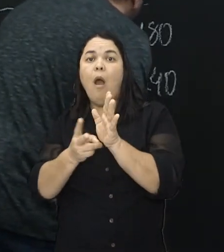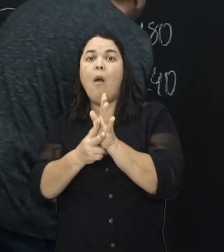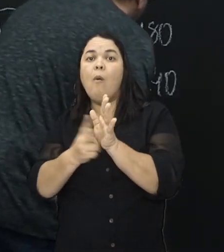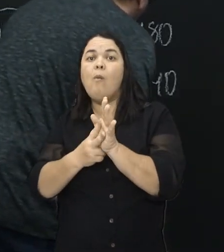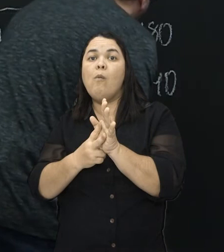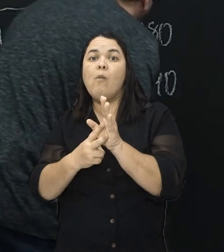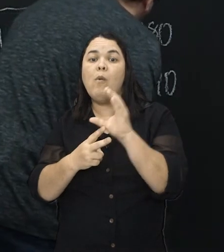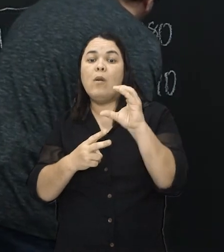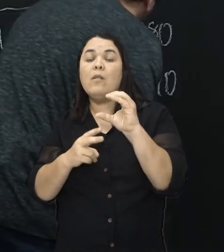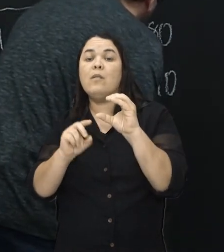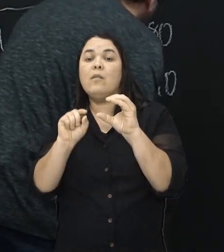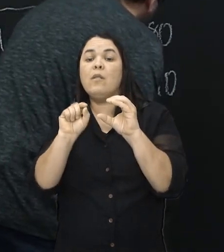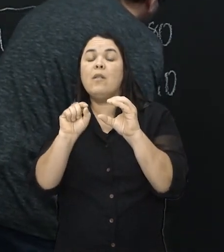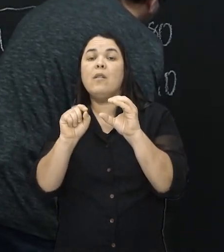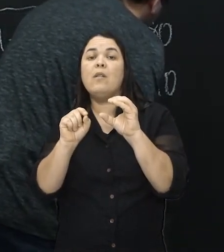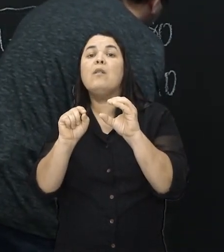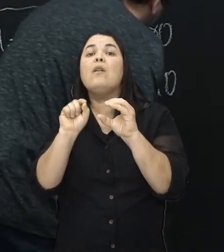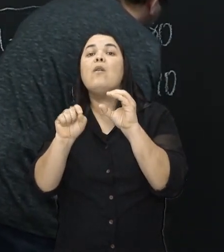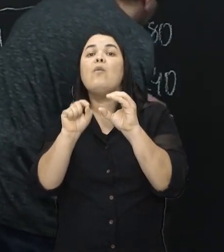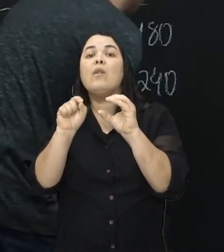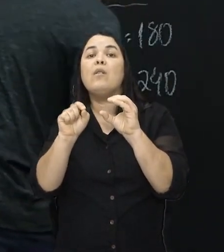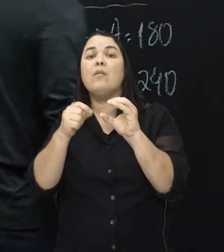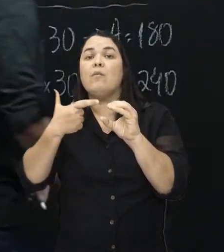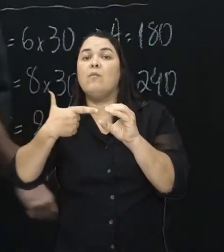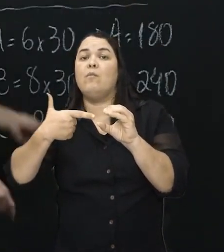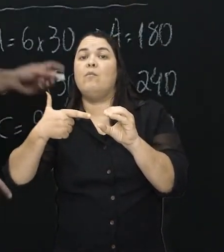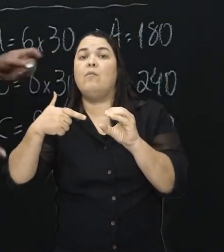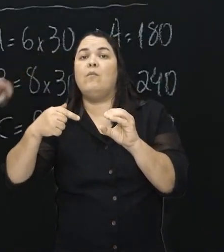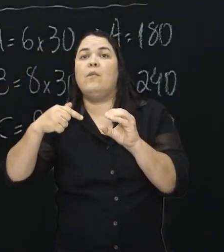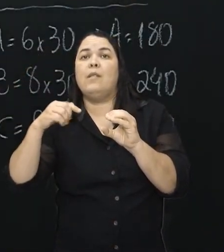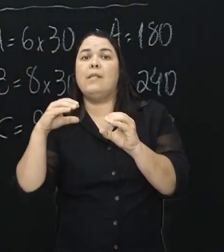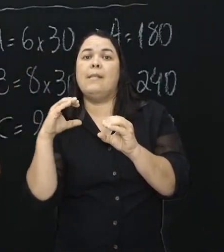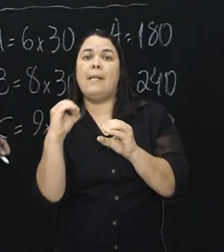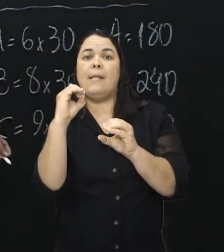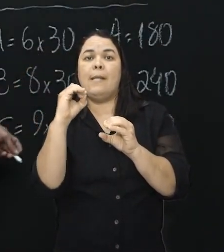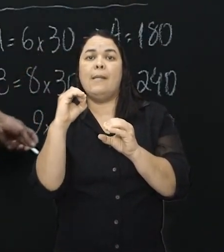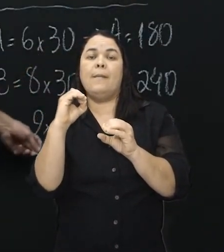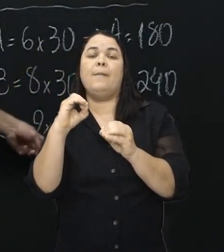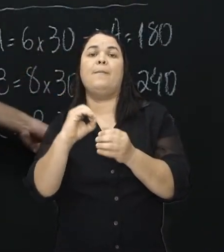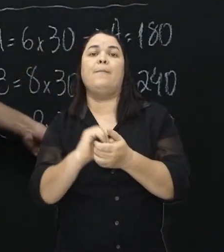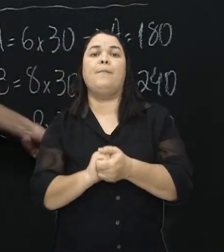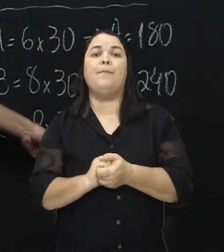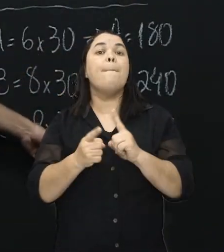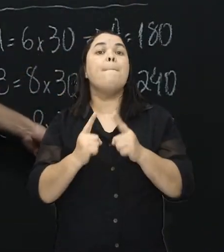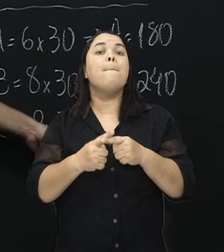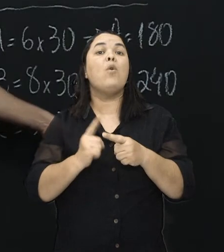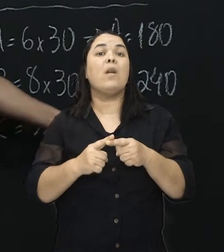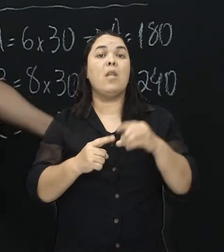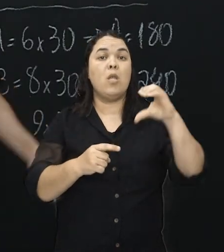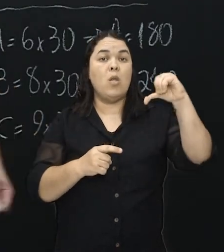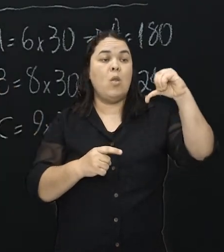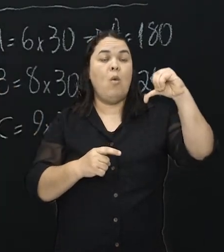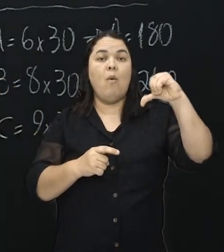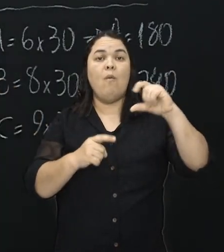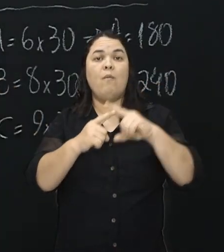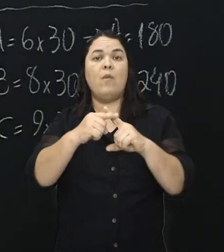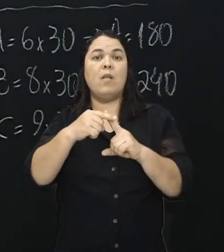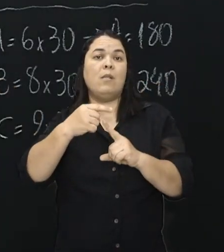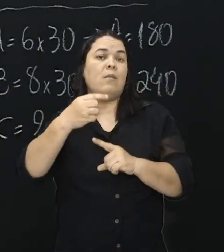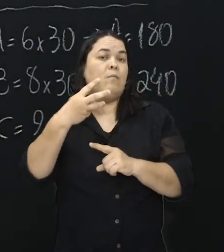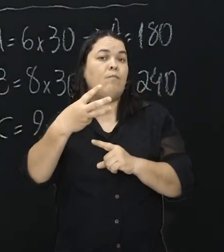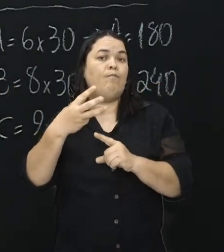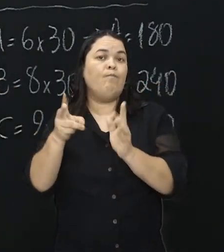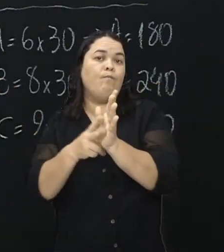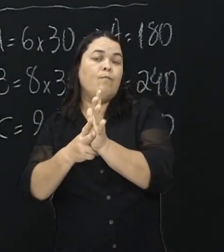desse C é igual a 270, até porque 9 vezes 3 é 27 e a gente segue